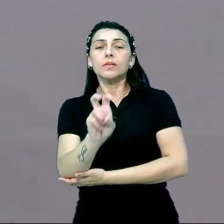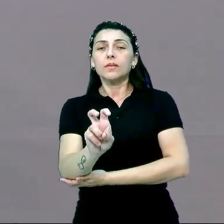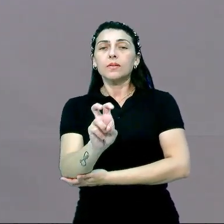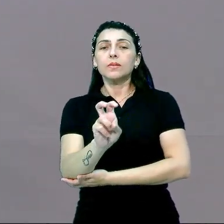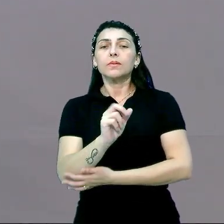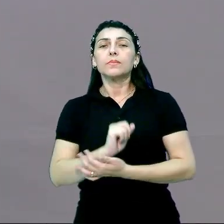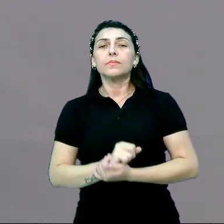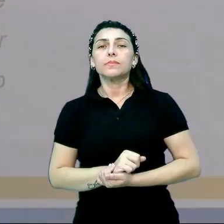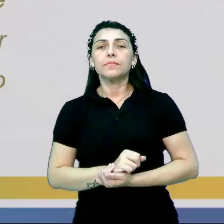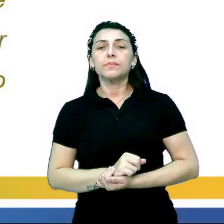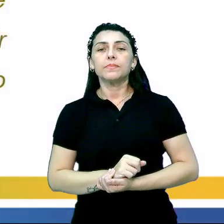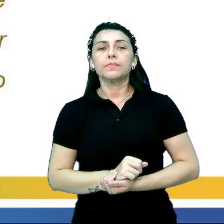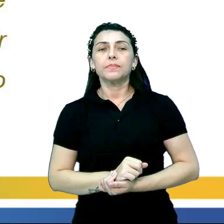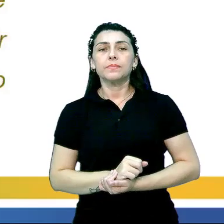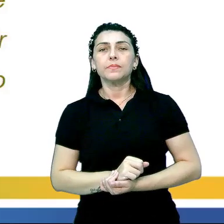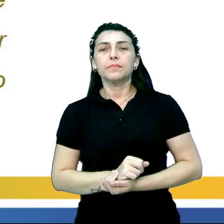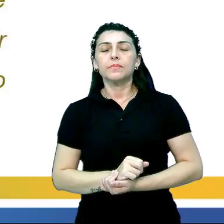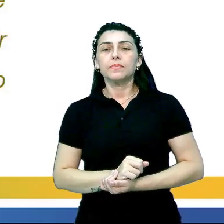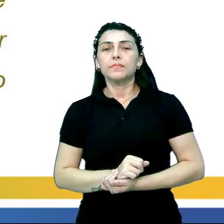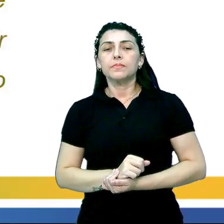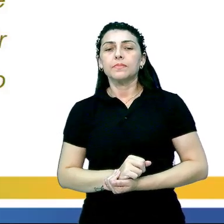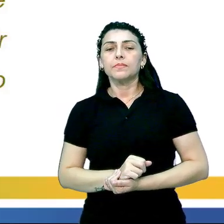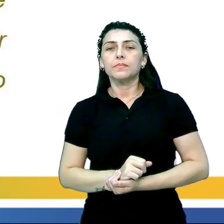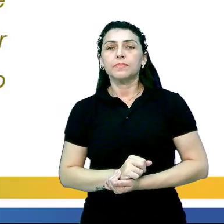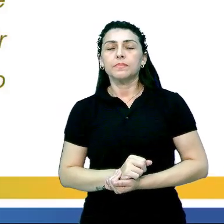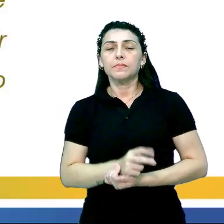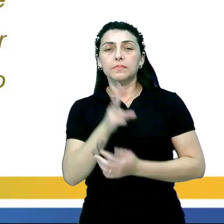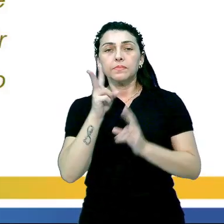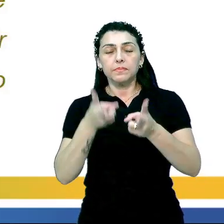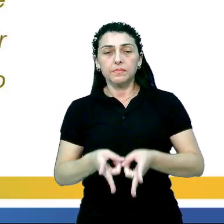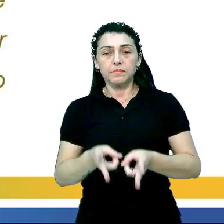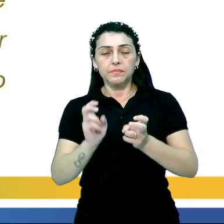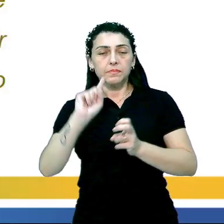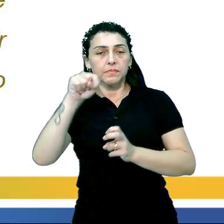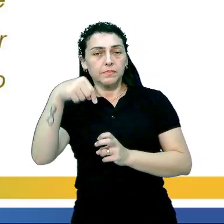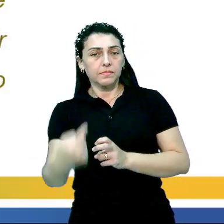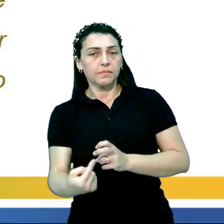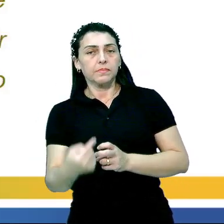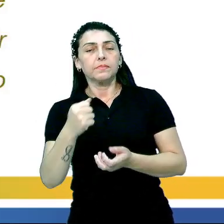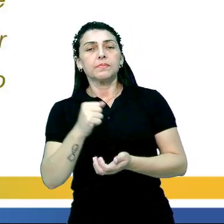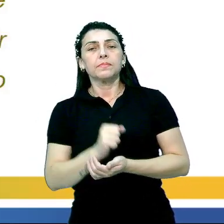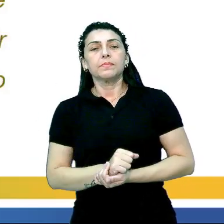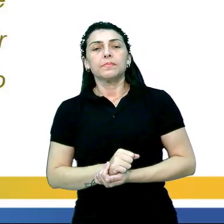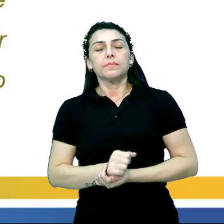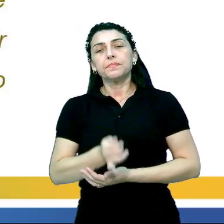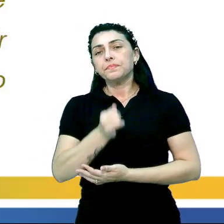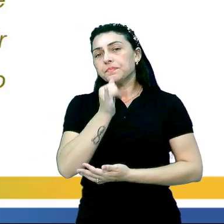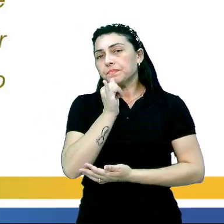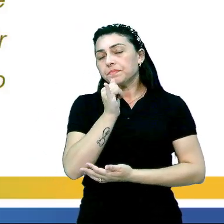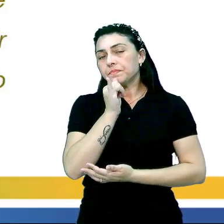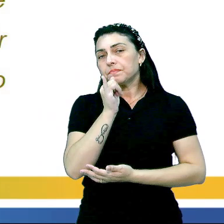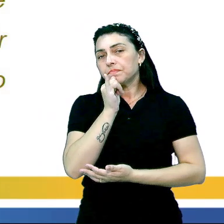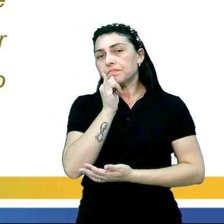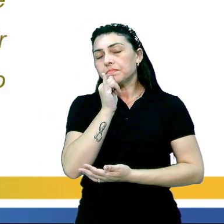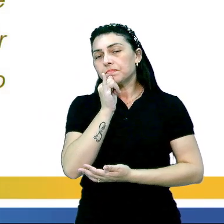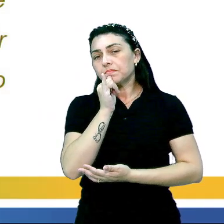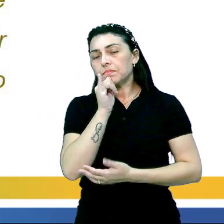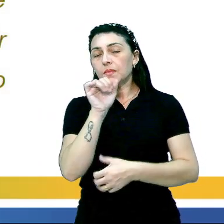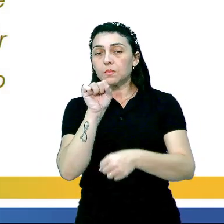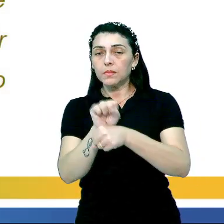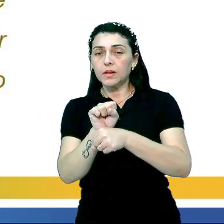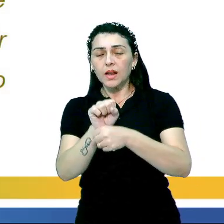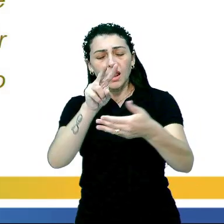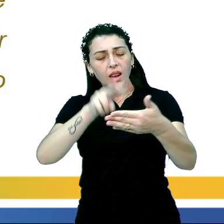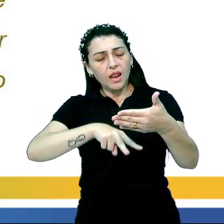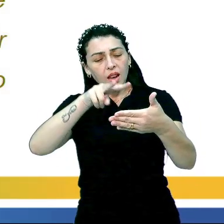número 5. E aí, gente, como vocês podem observar, depois vocês podem dar, por exemplo, um pause e dar